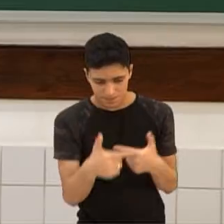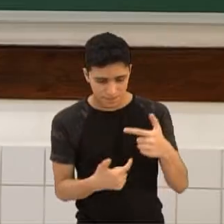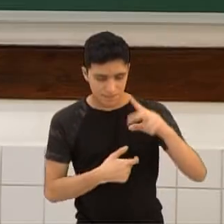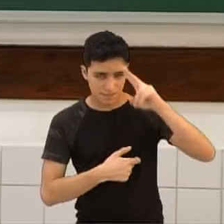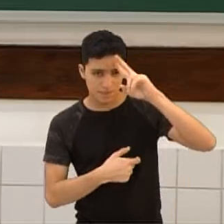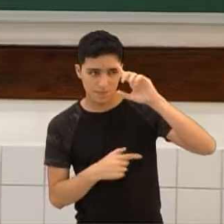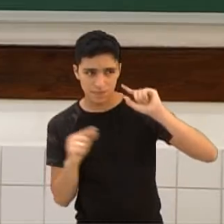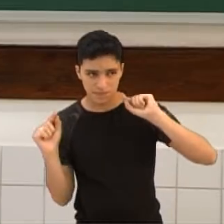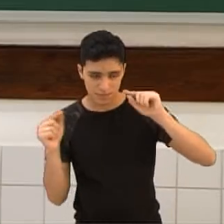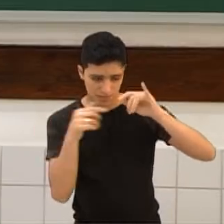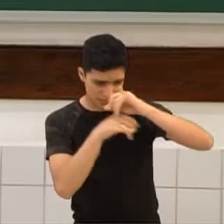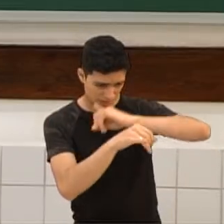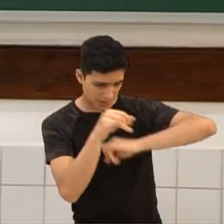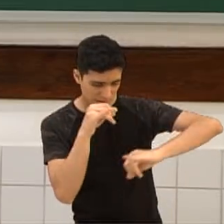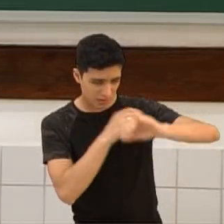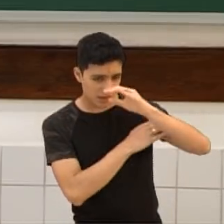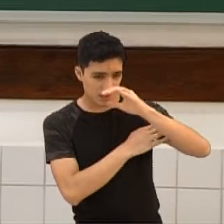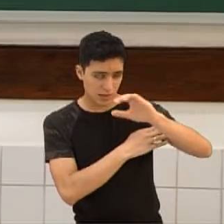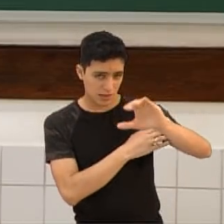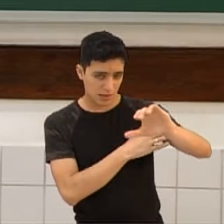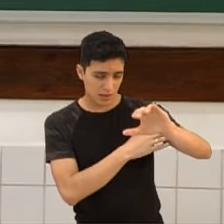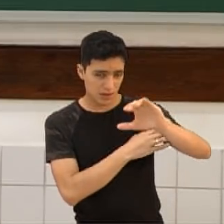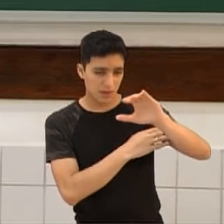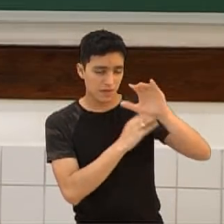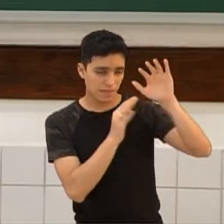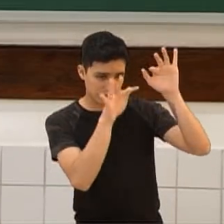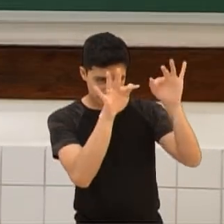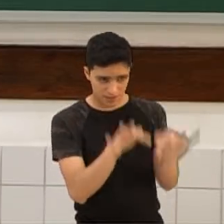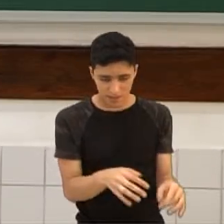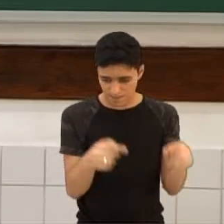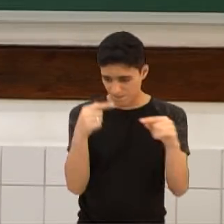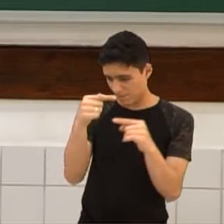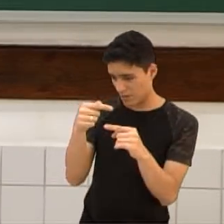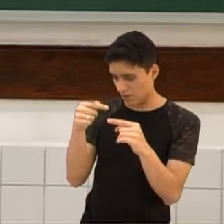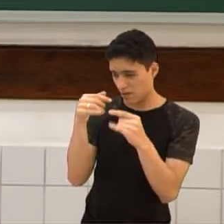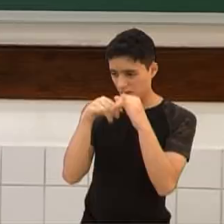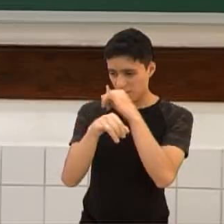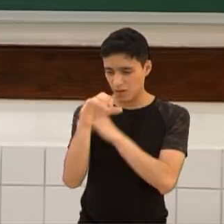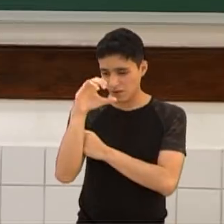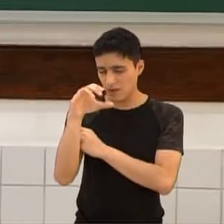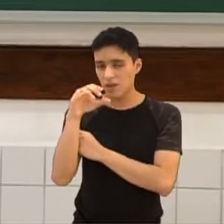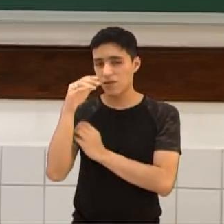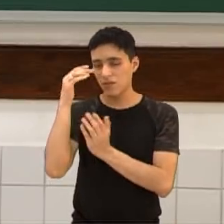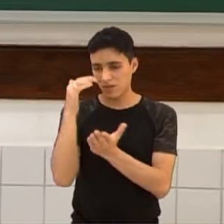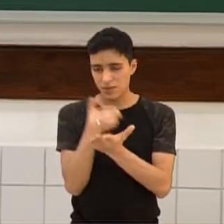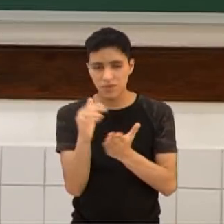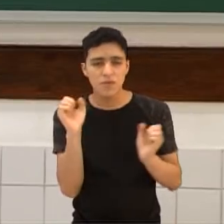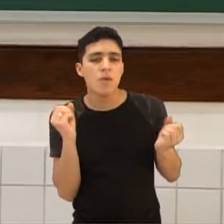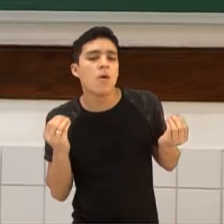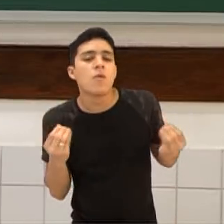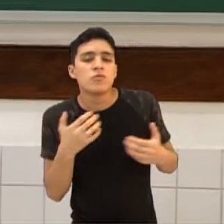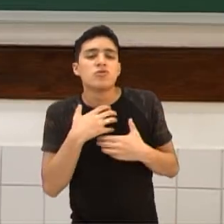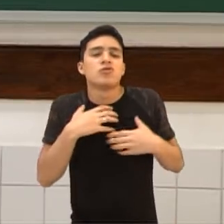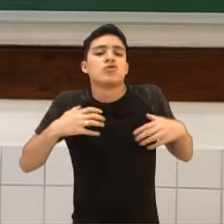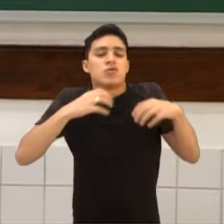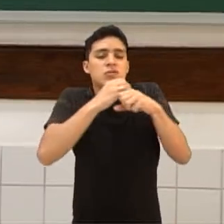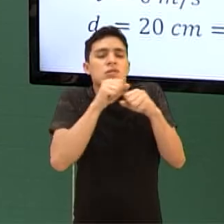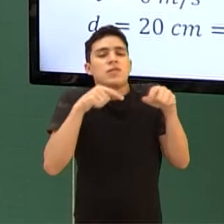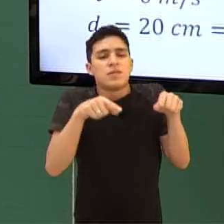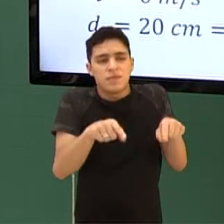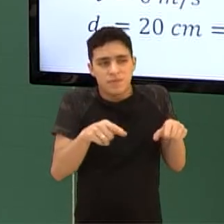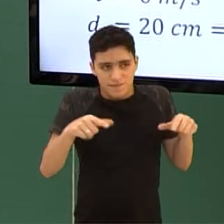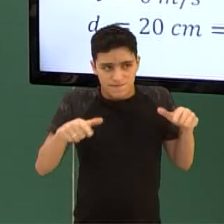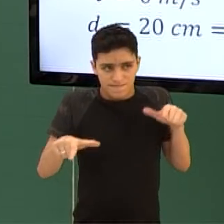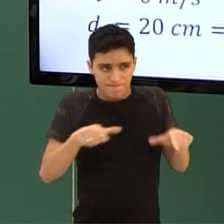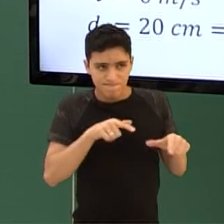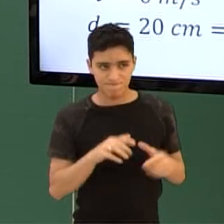ó, que é energia cinética final menos energia cinética inicial. Eu posso calcular esse trabalho da seguinte forma, certo?